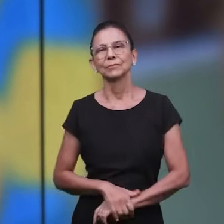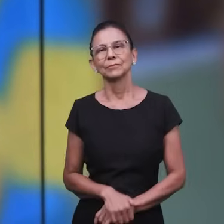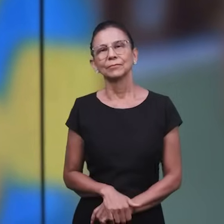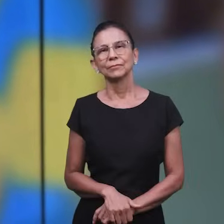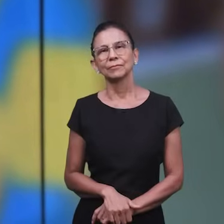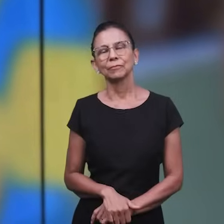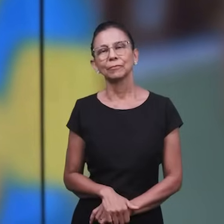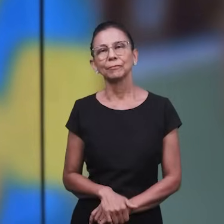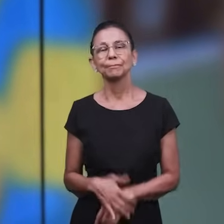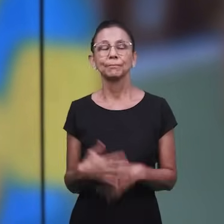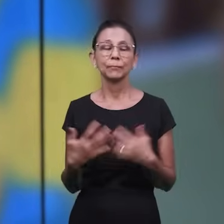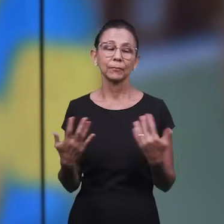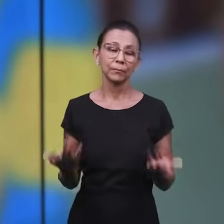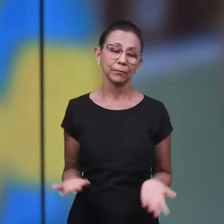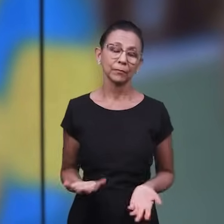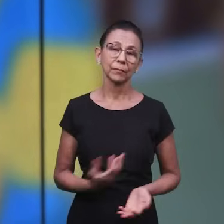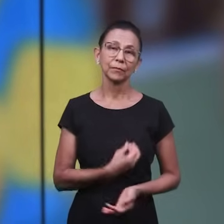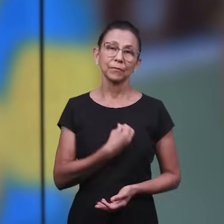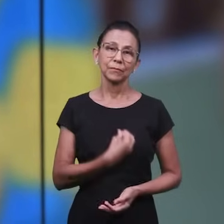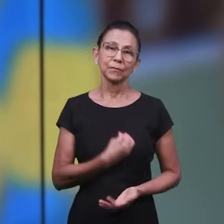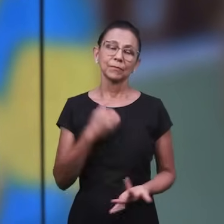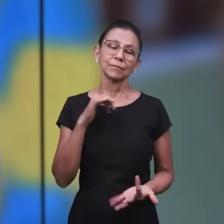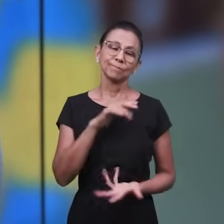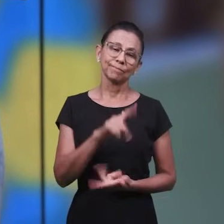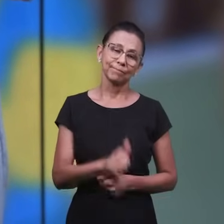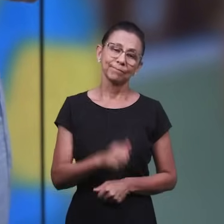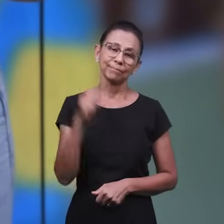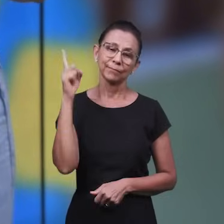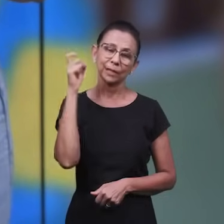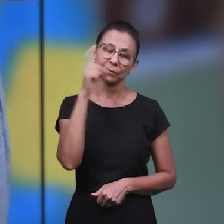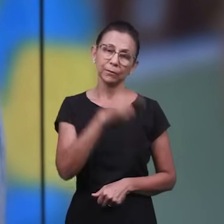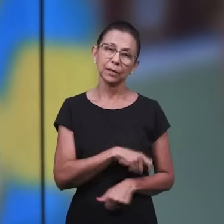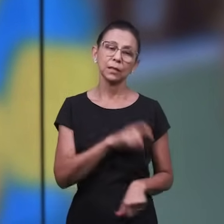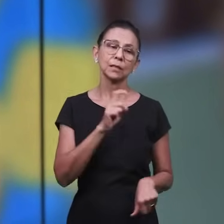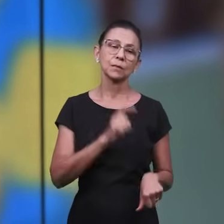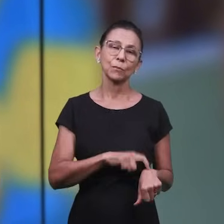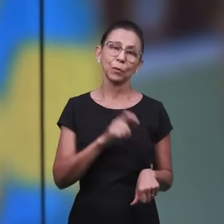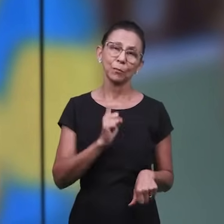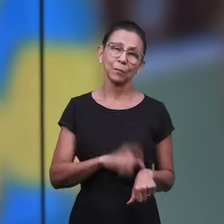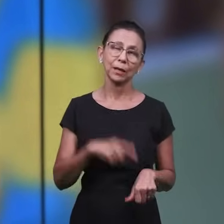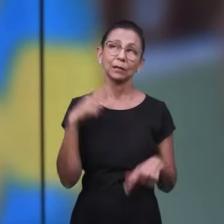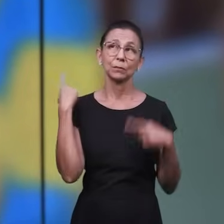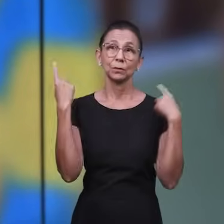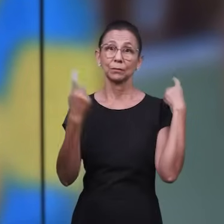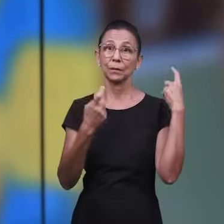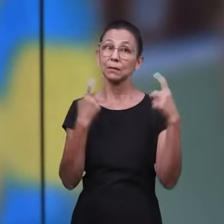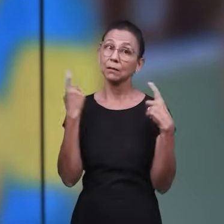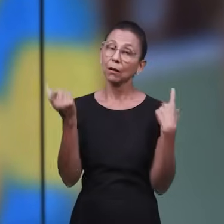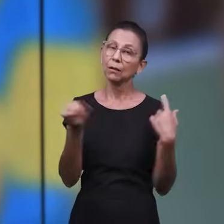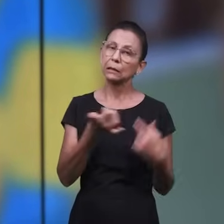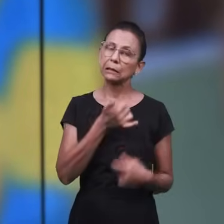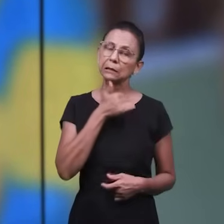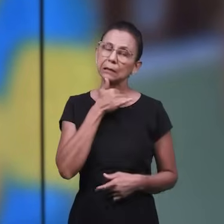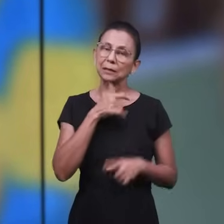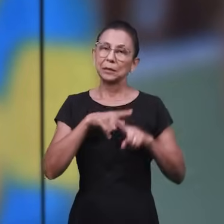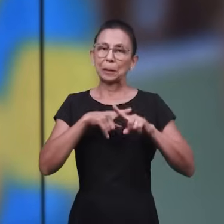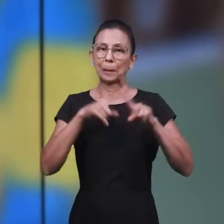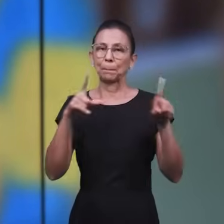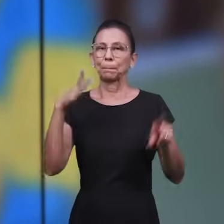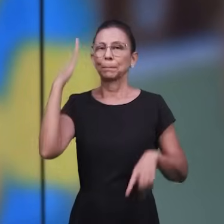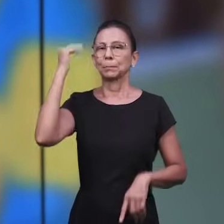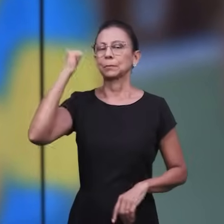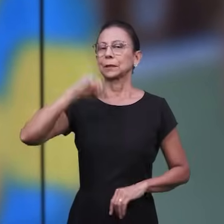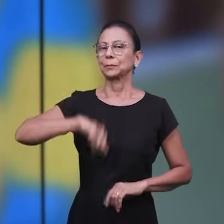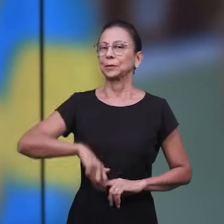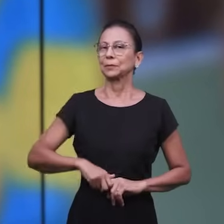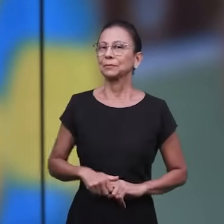passamos aqui neste mundo por momentos difíceis, de aflições, tristezas, mas nós sabemos que